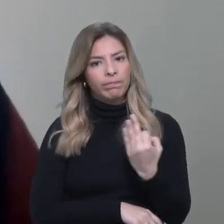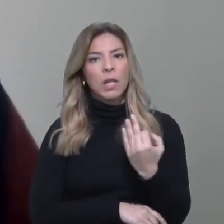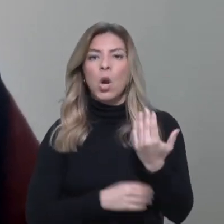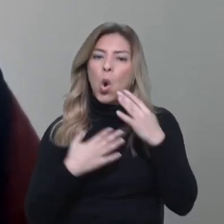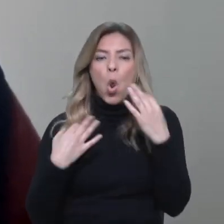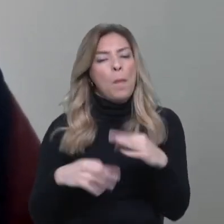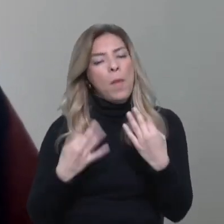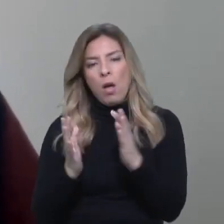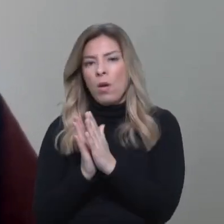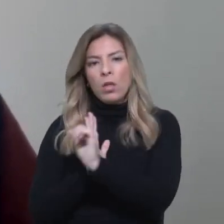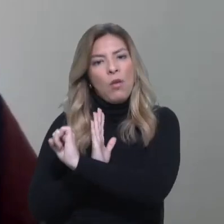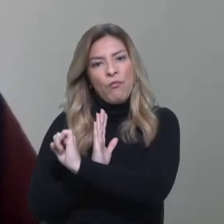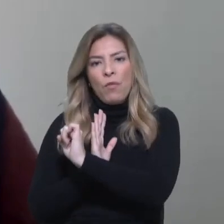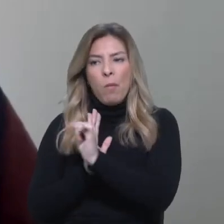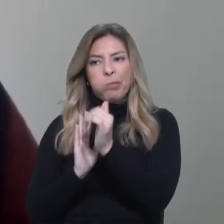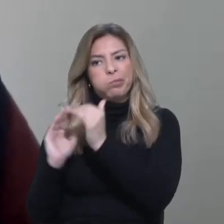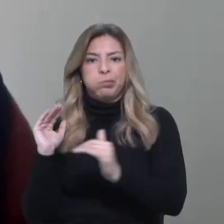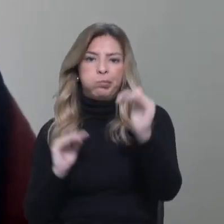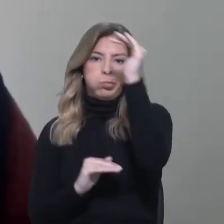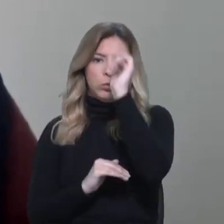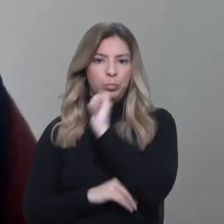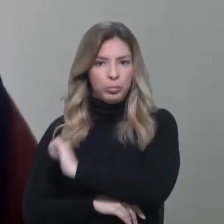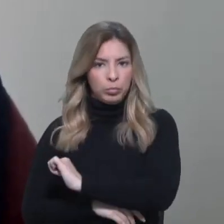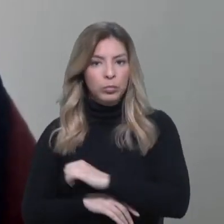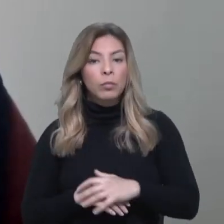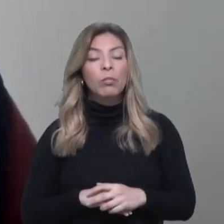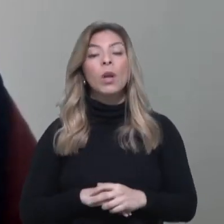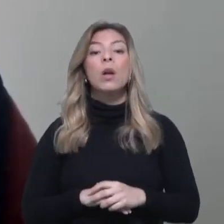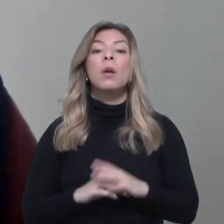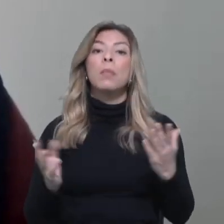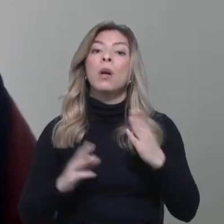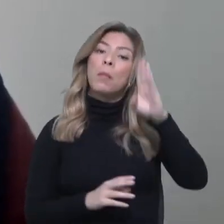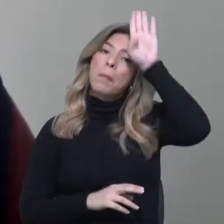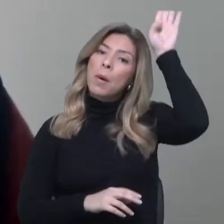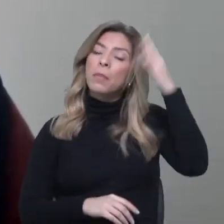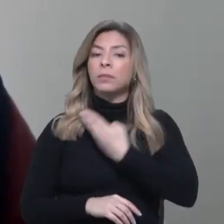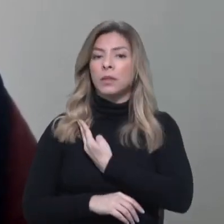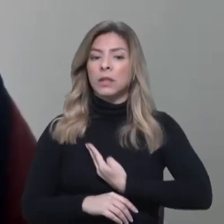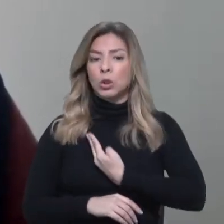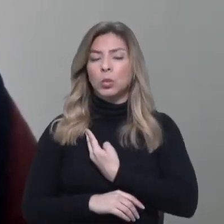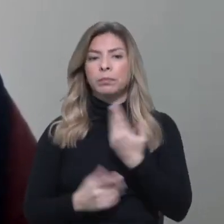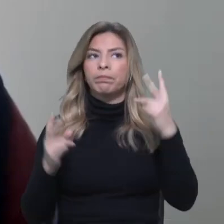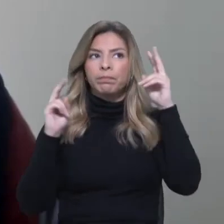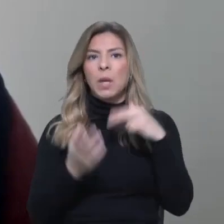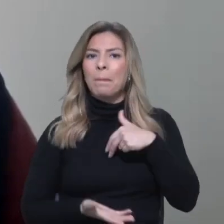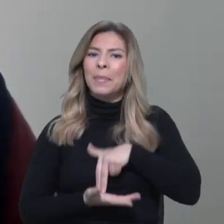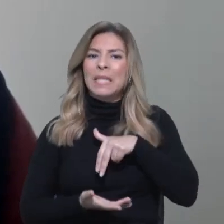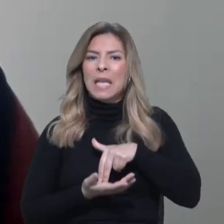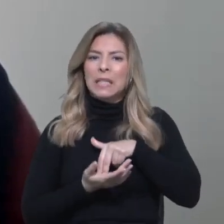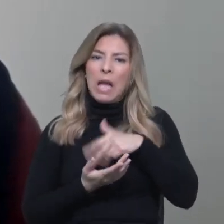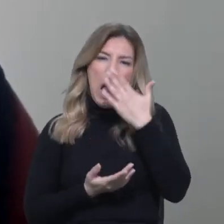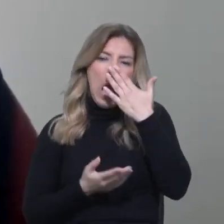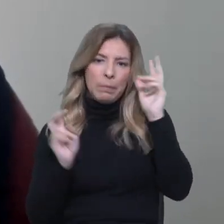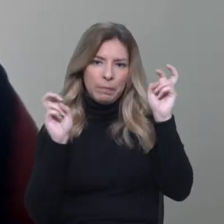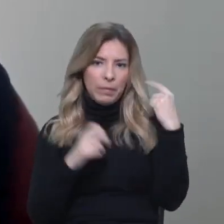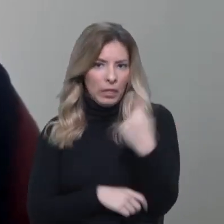da Santa Sé neste domínio. O Papa Francisco está presente nas orações dos católicos.